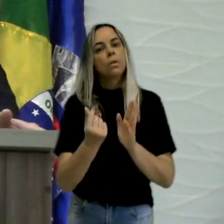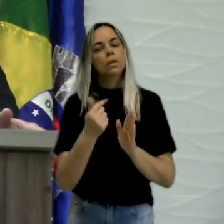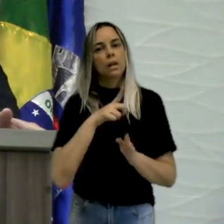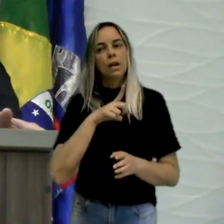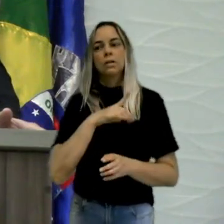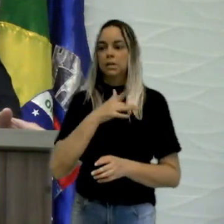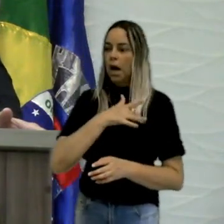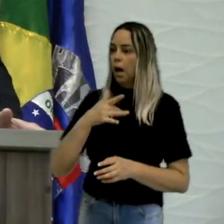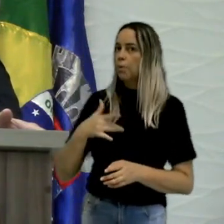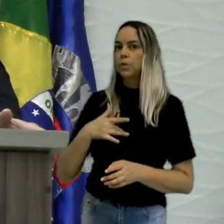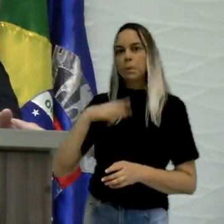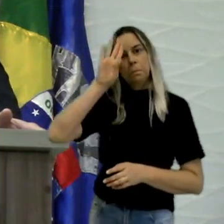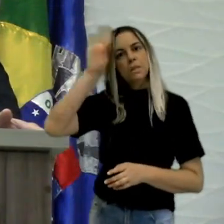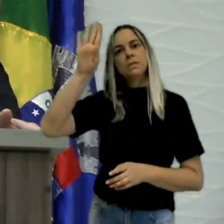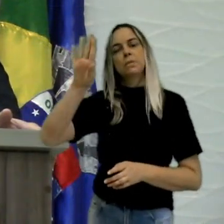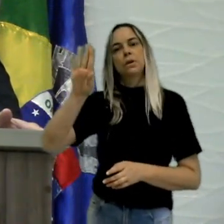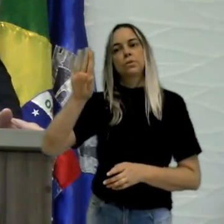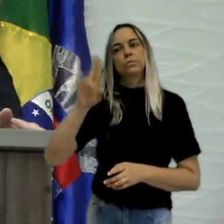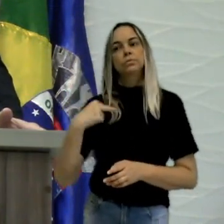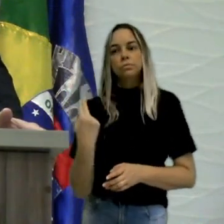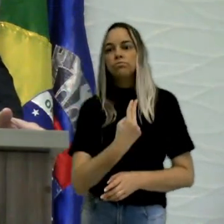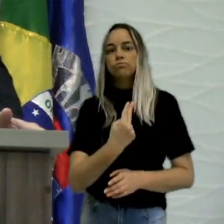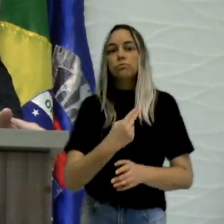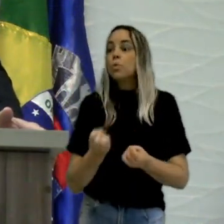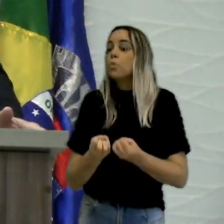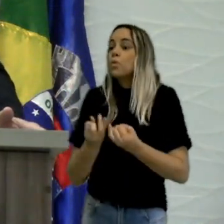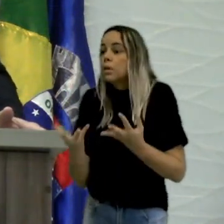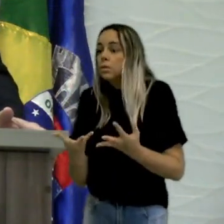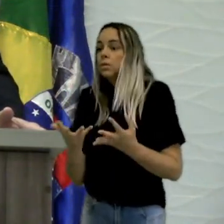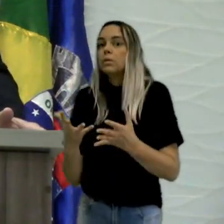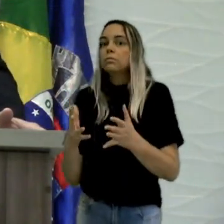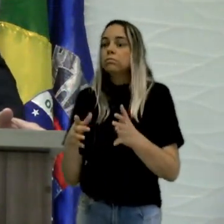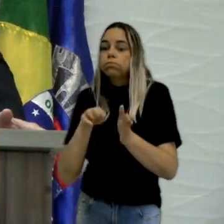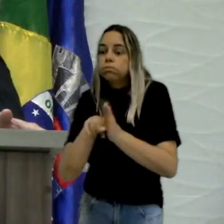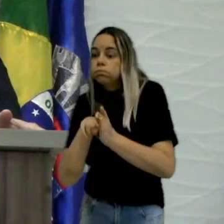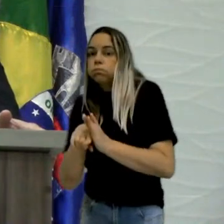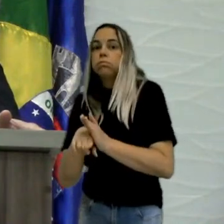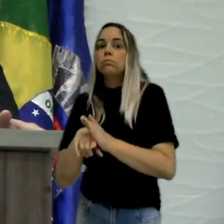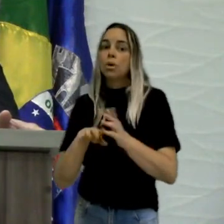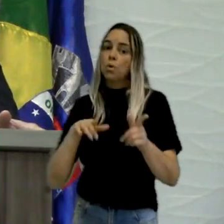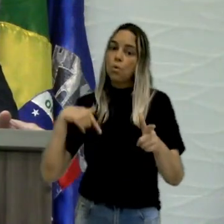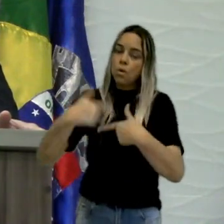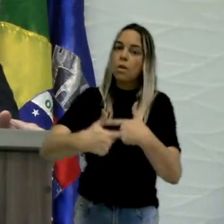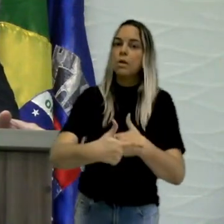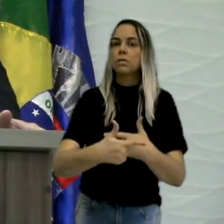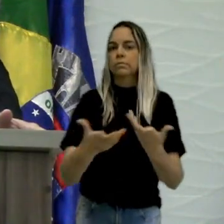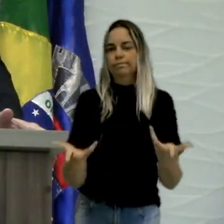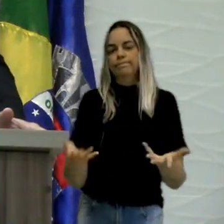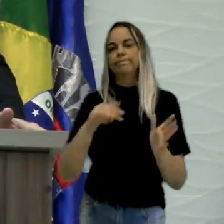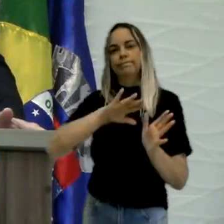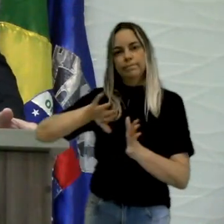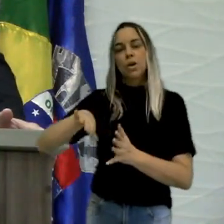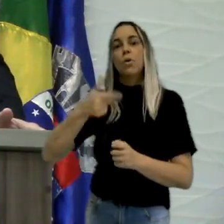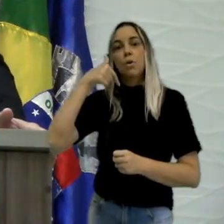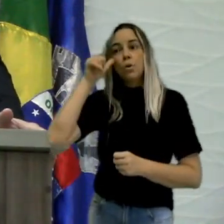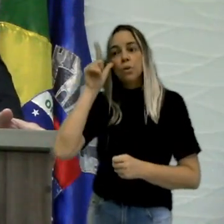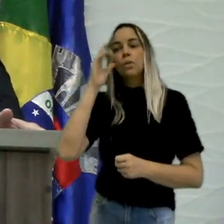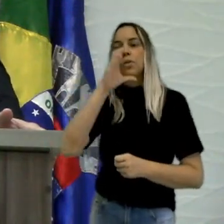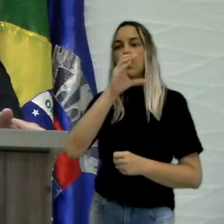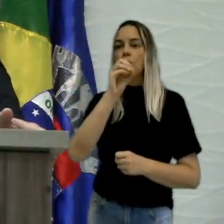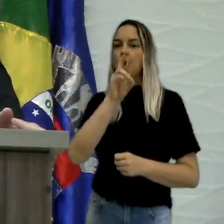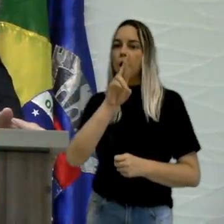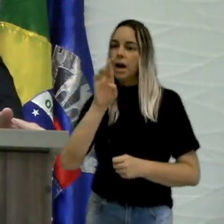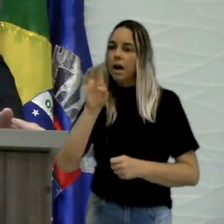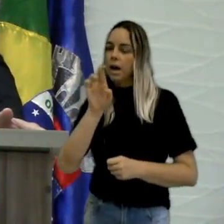saúde. Então a gente está fazendo todo esse levantamento, toda essa luta. Ontem estivemos na Superintendência dos Correios em Recife. 50% do que